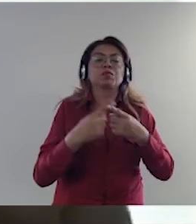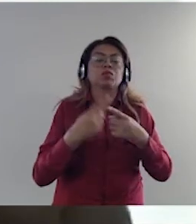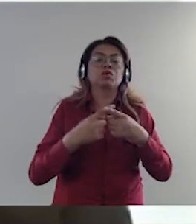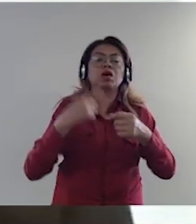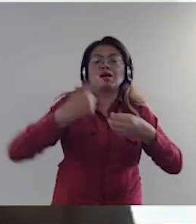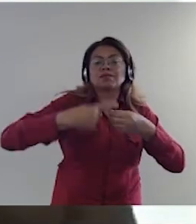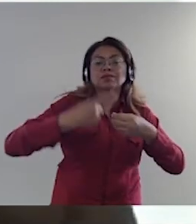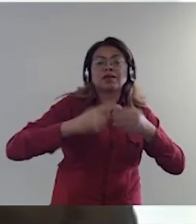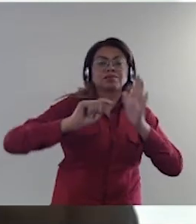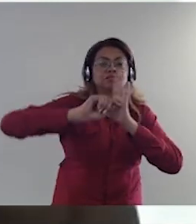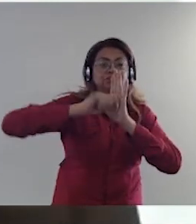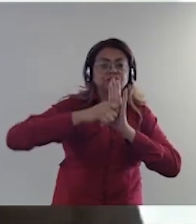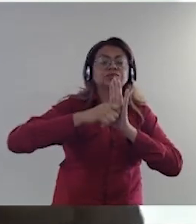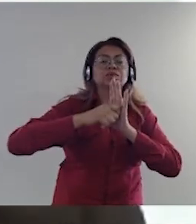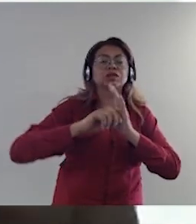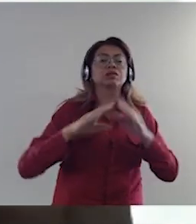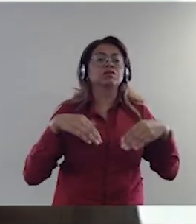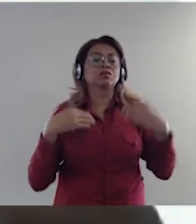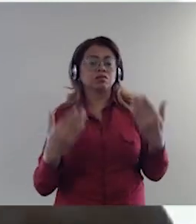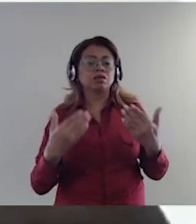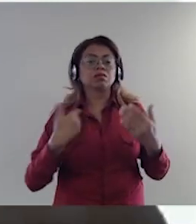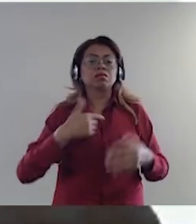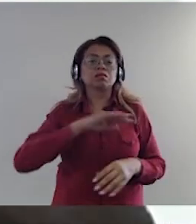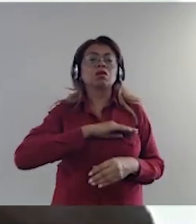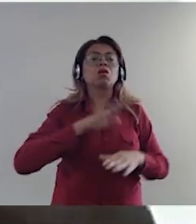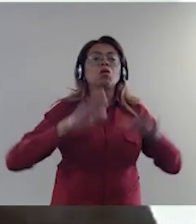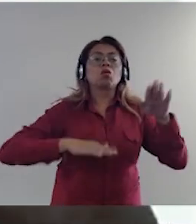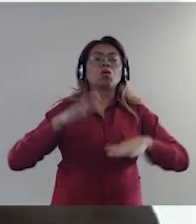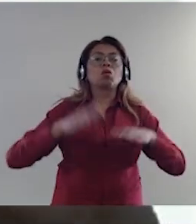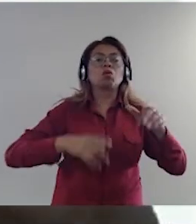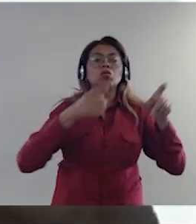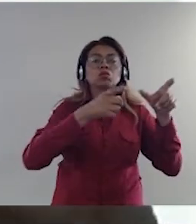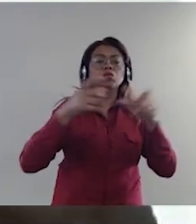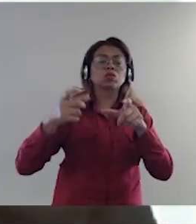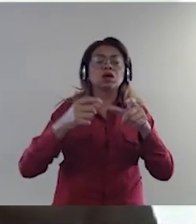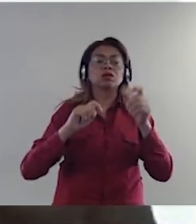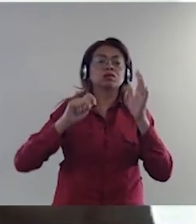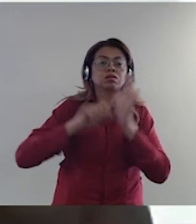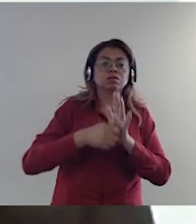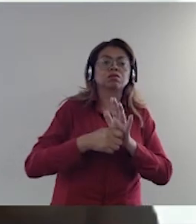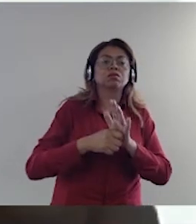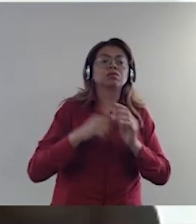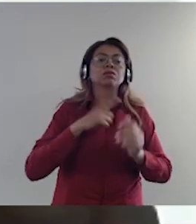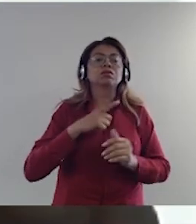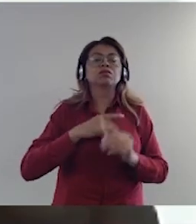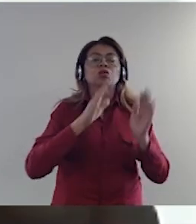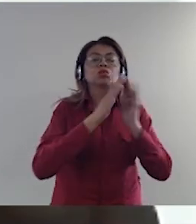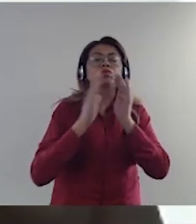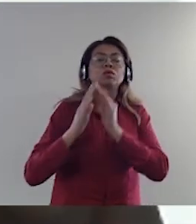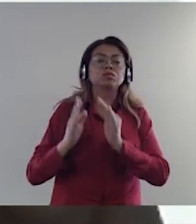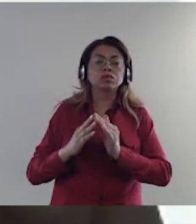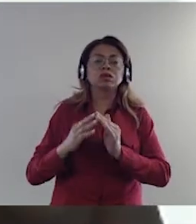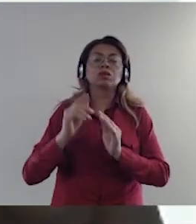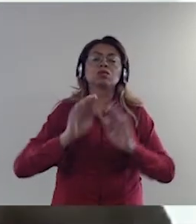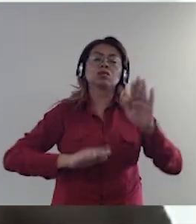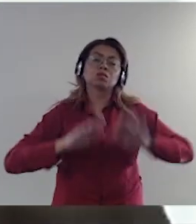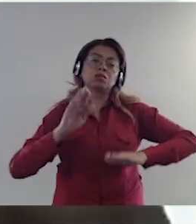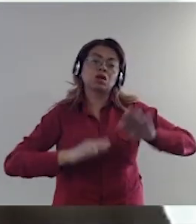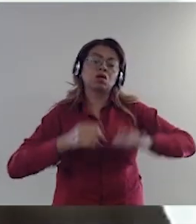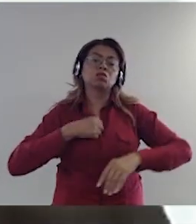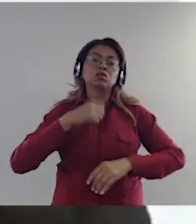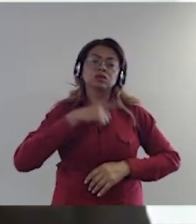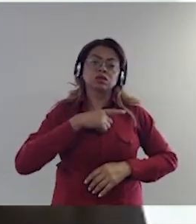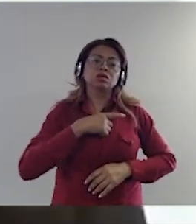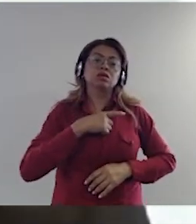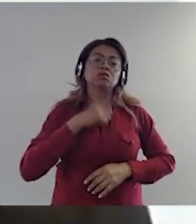às localidades em que se encontram, né, esses imóveis, né? De modo que pode haver, para uns, uma dificuldade,